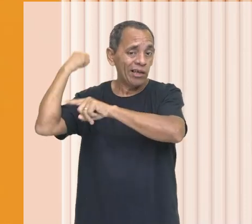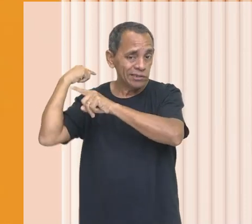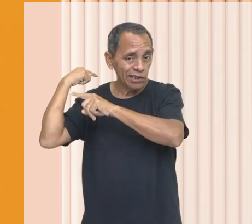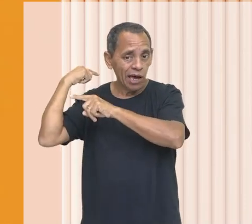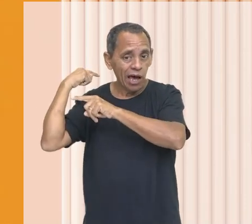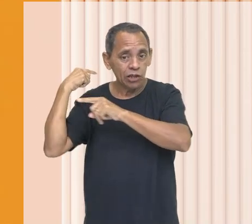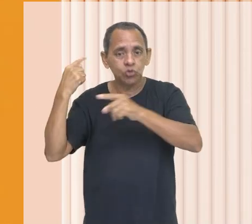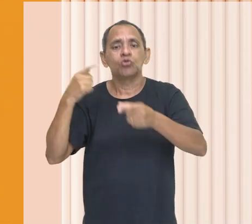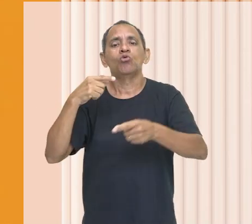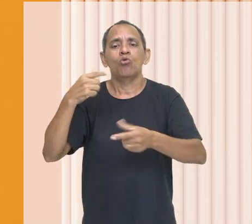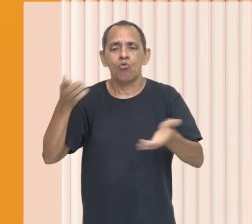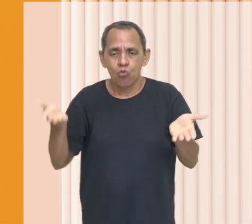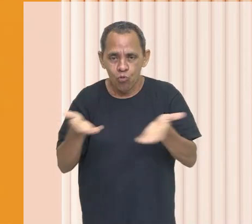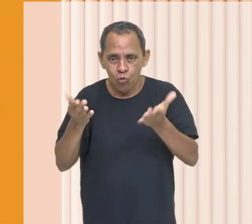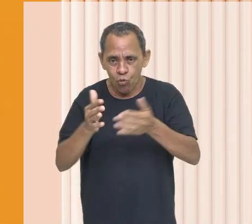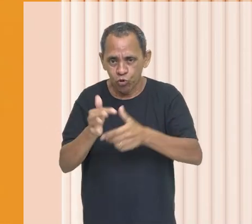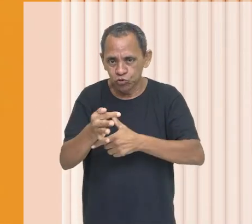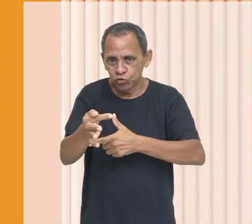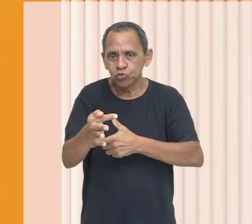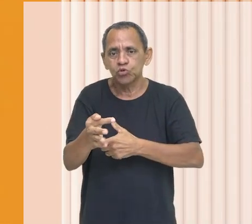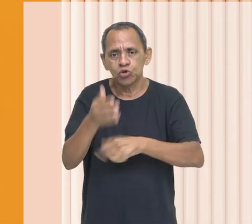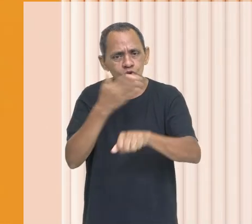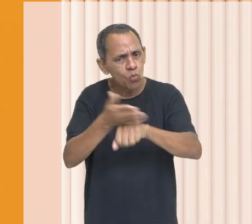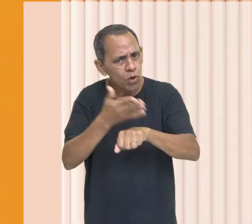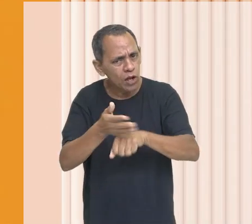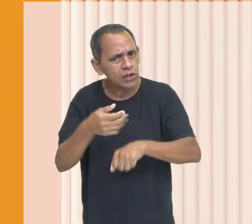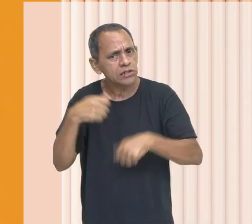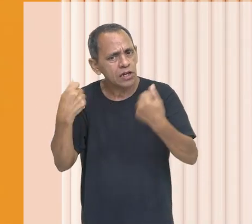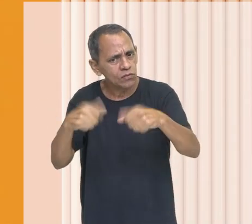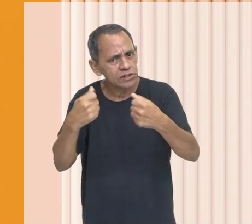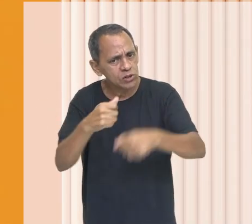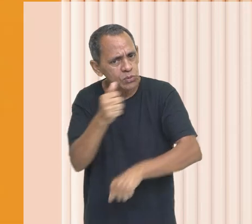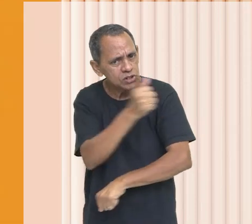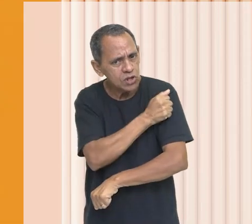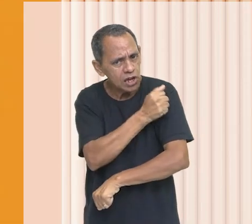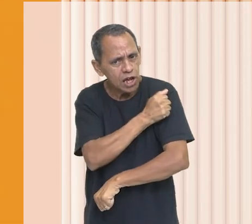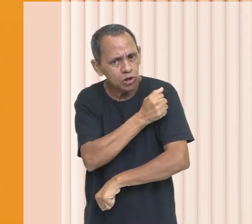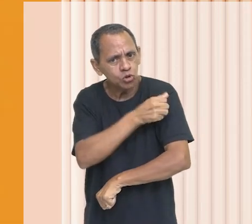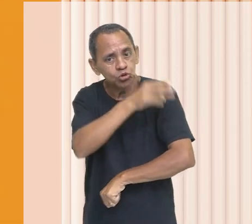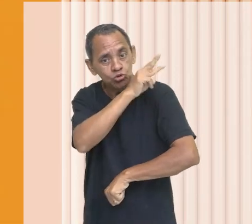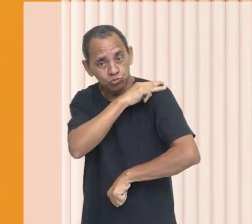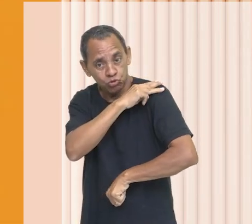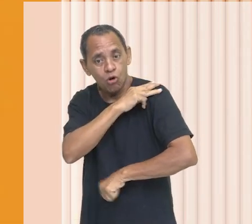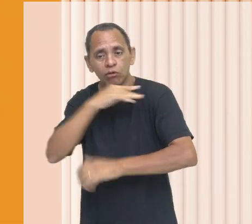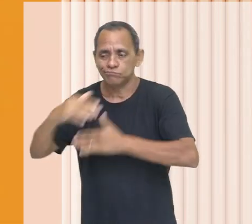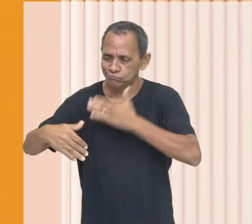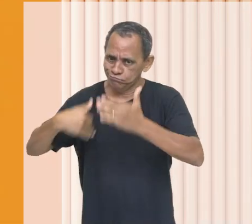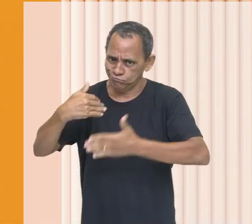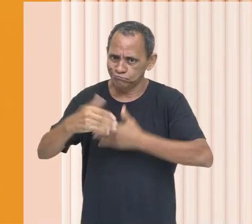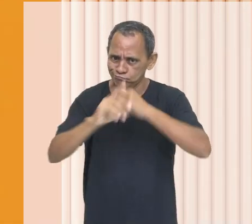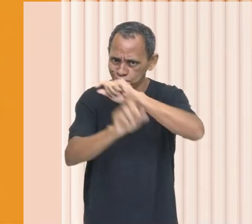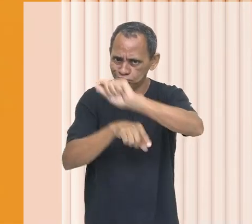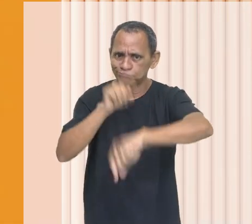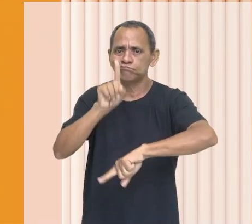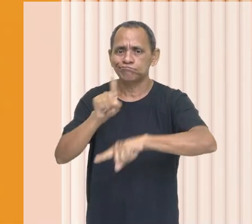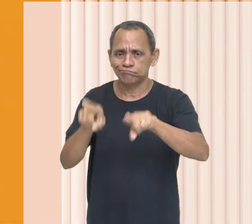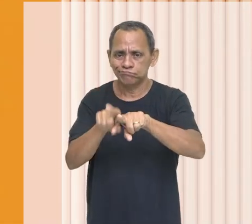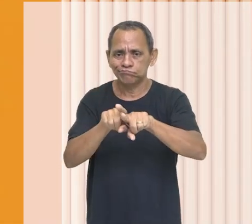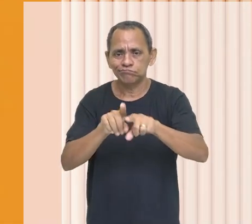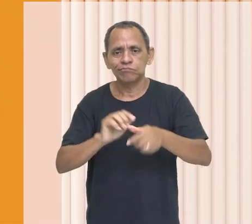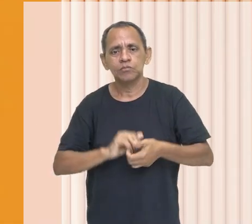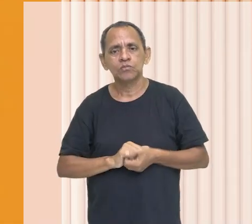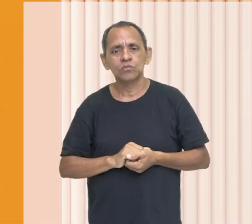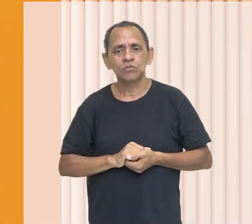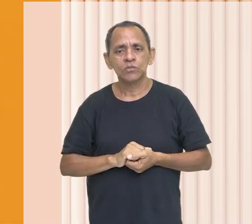que você necessita, como aluno do ensino médio, desenvolver. Então, quando